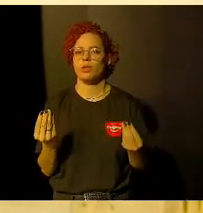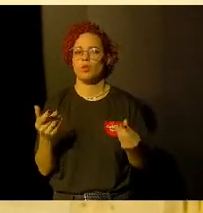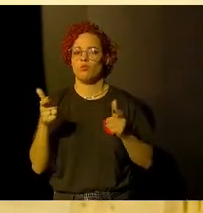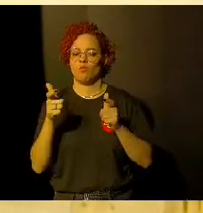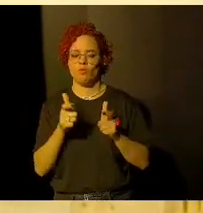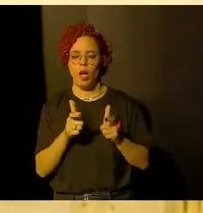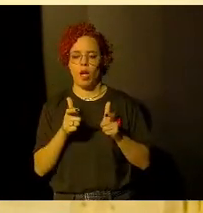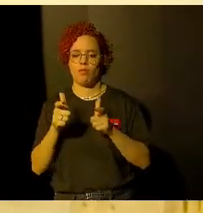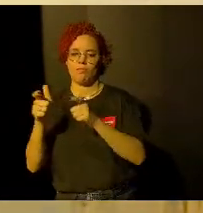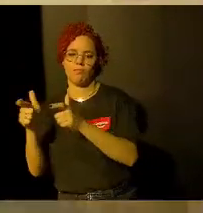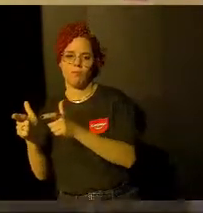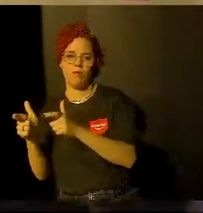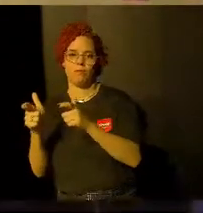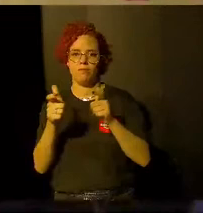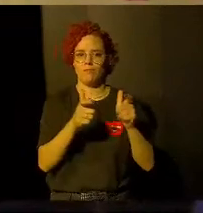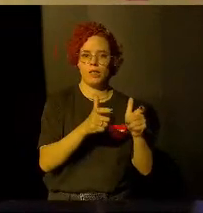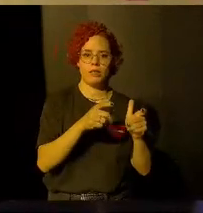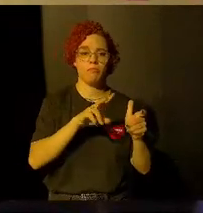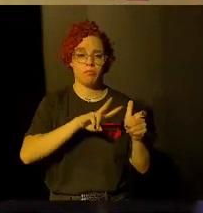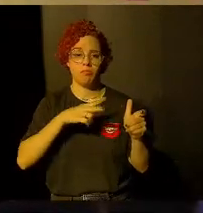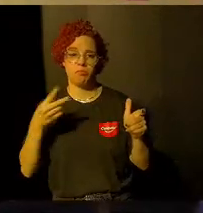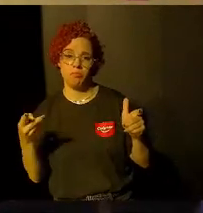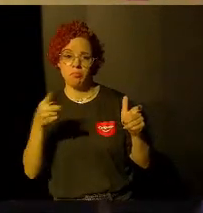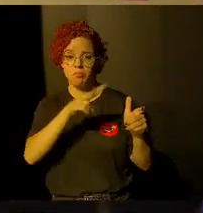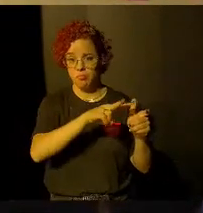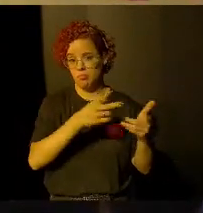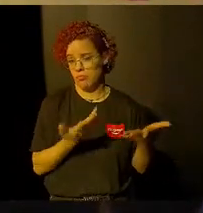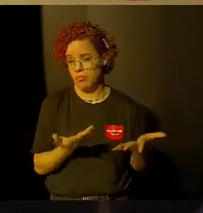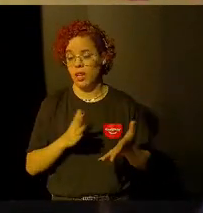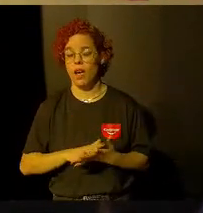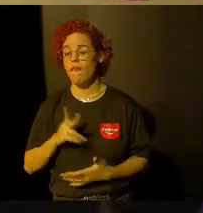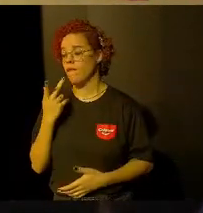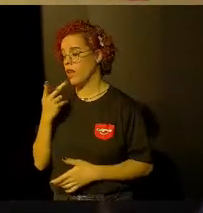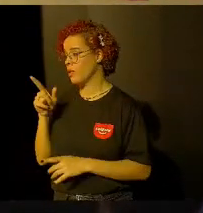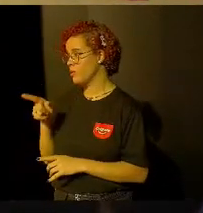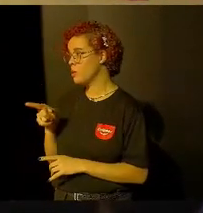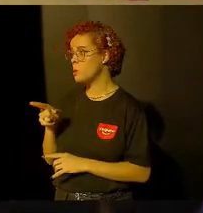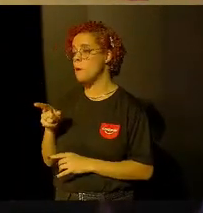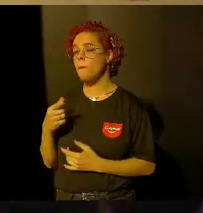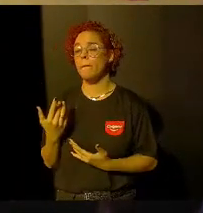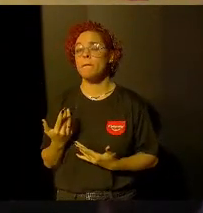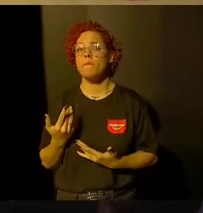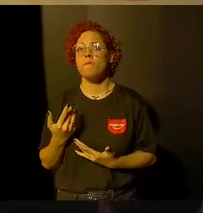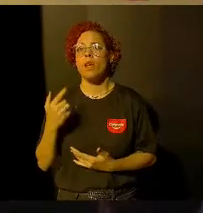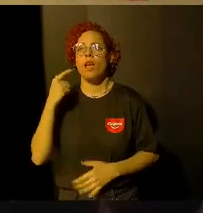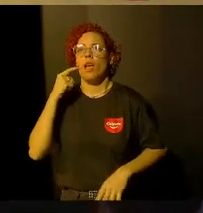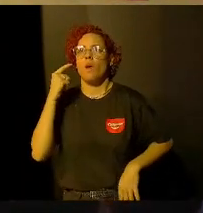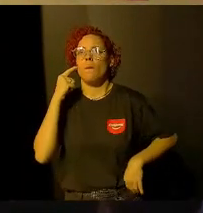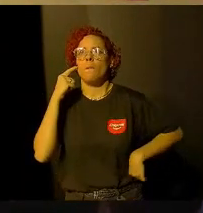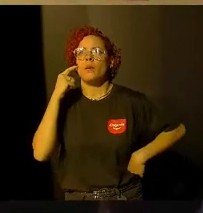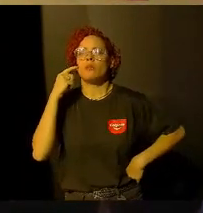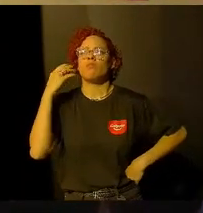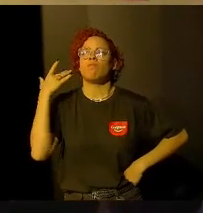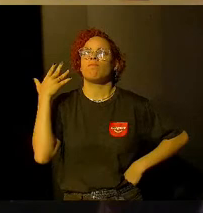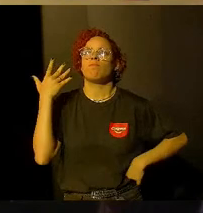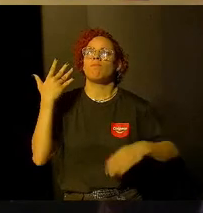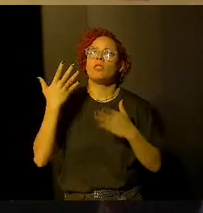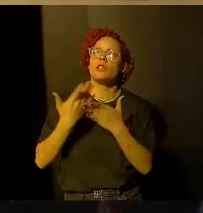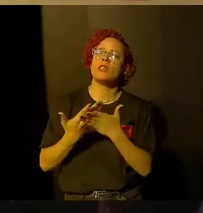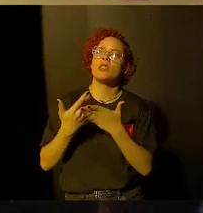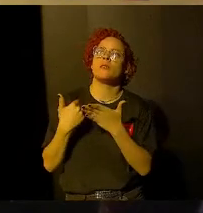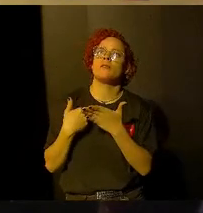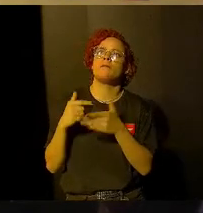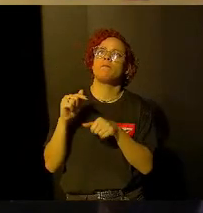outro está falando isso e eu durante muito tempo fiquei pensando sobre essa questão também né